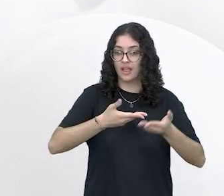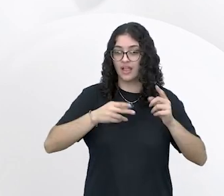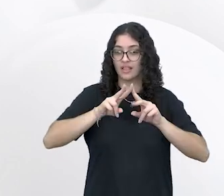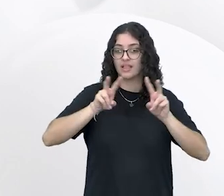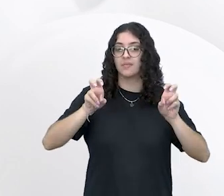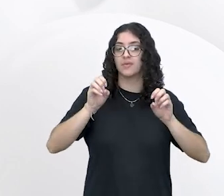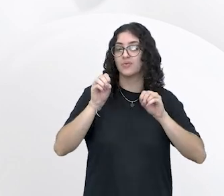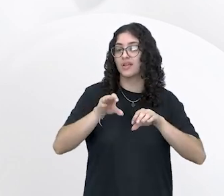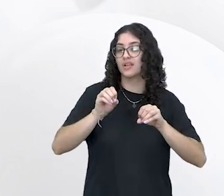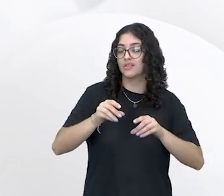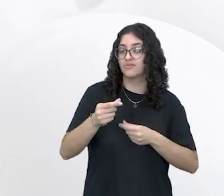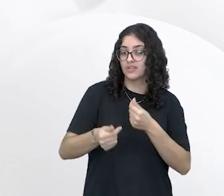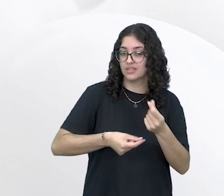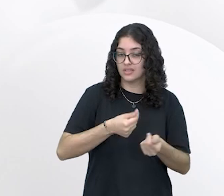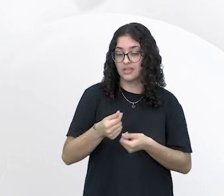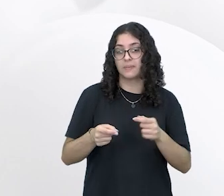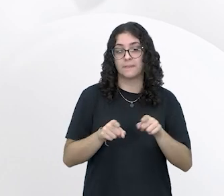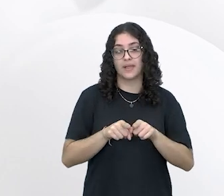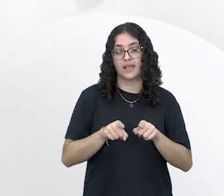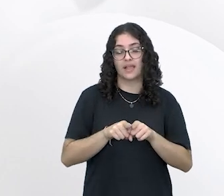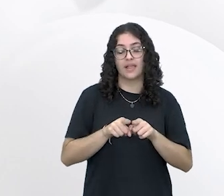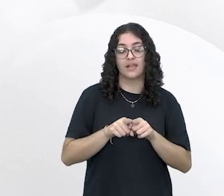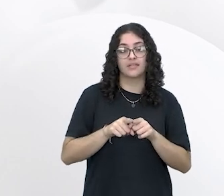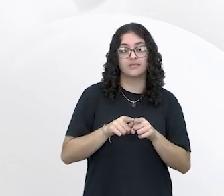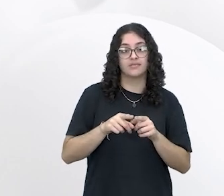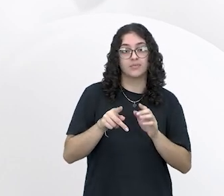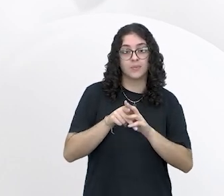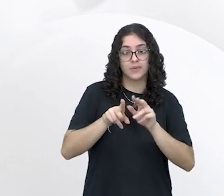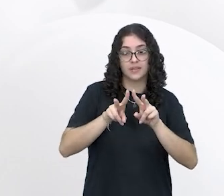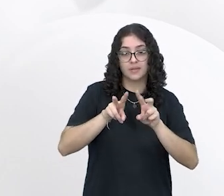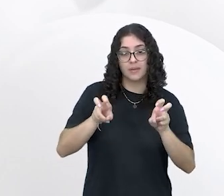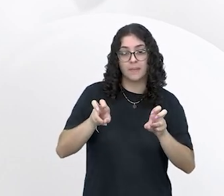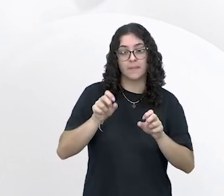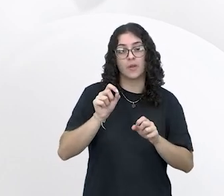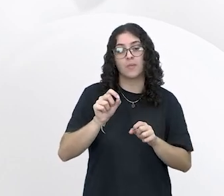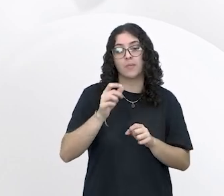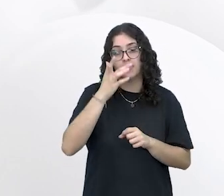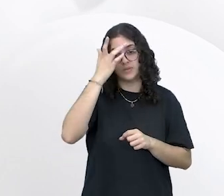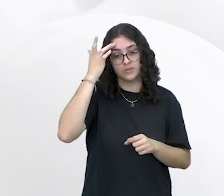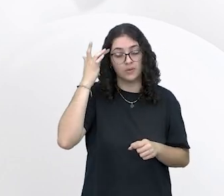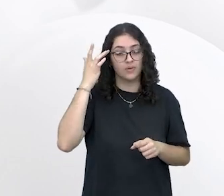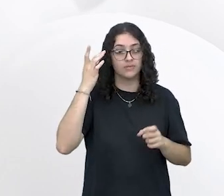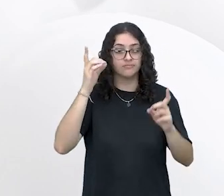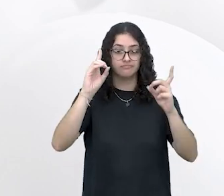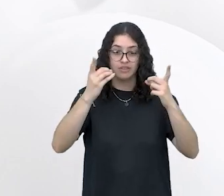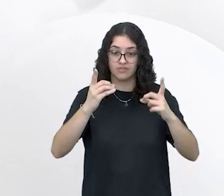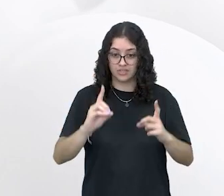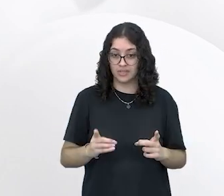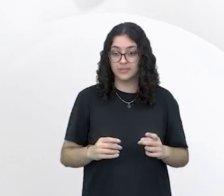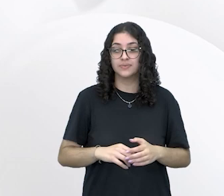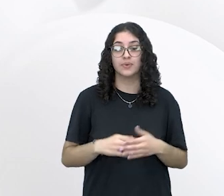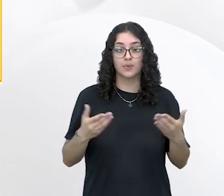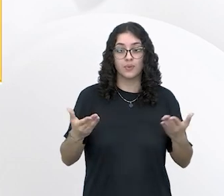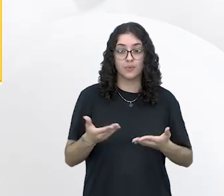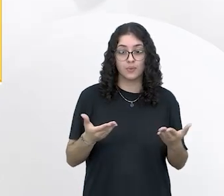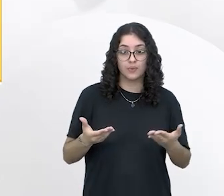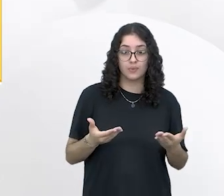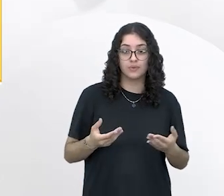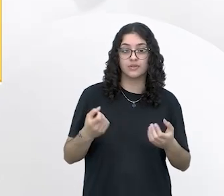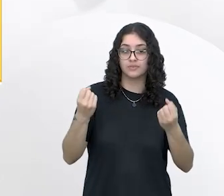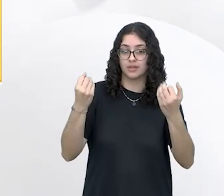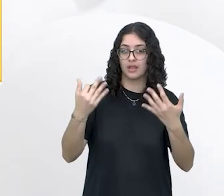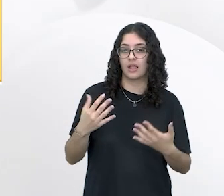educação financeira e dialogar sobre o tema para pessoas com deficiência, que aí, no caso, nós vamos falar um pouquinho sobre o